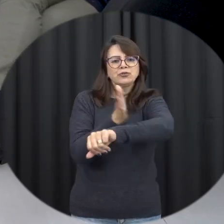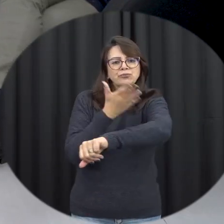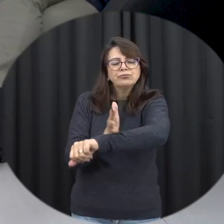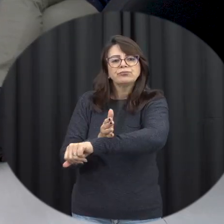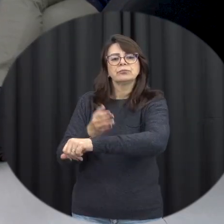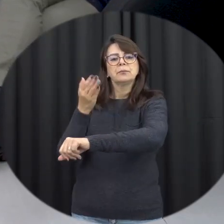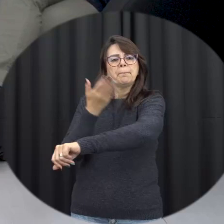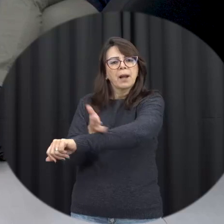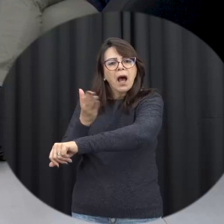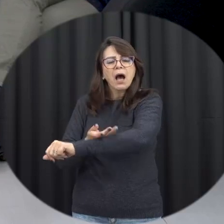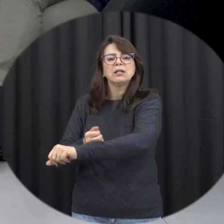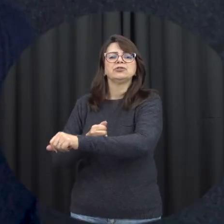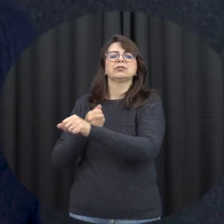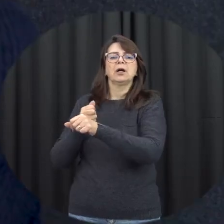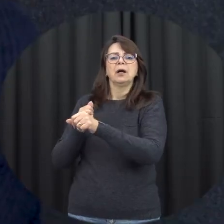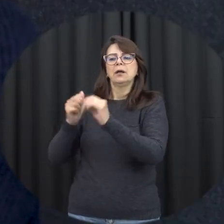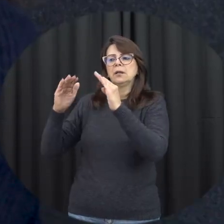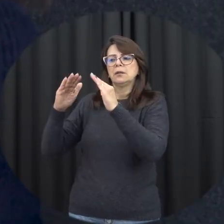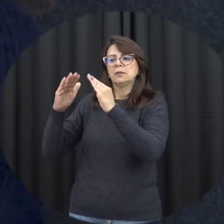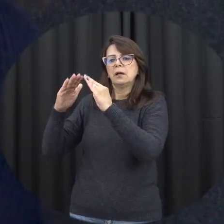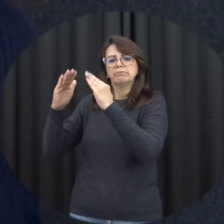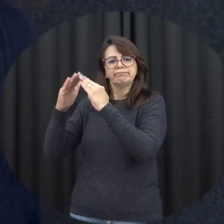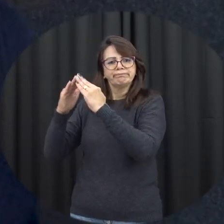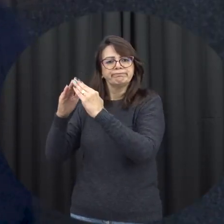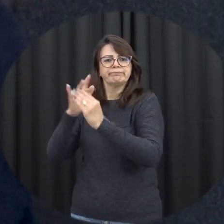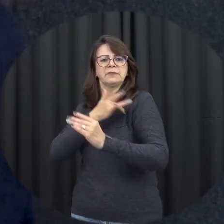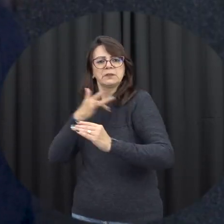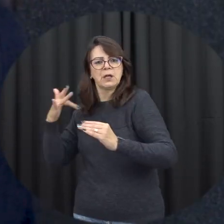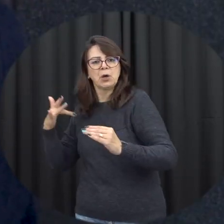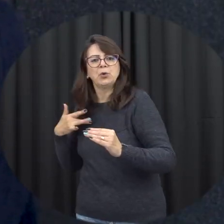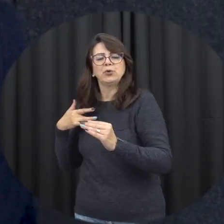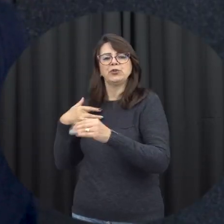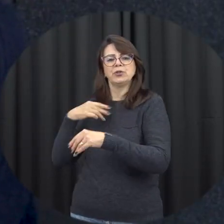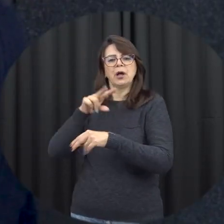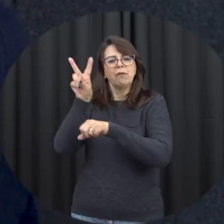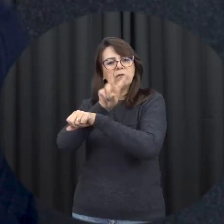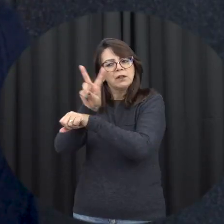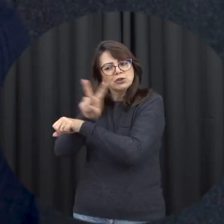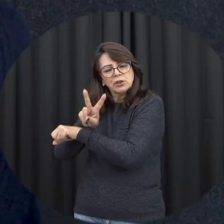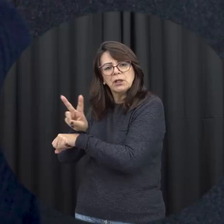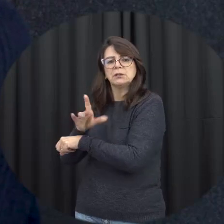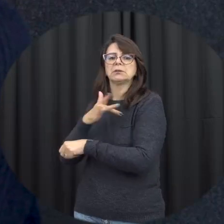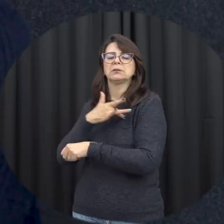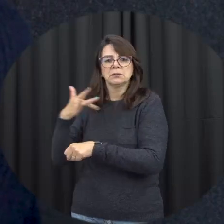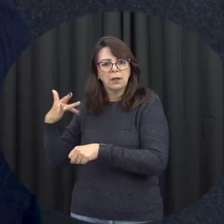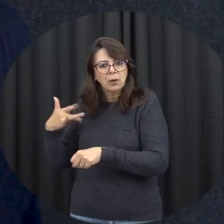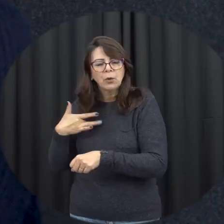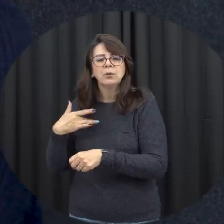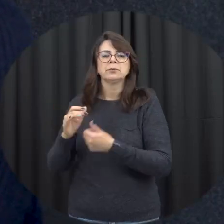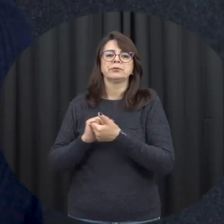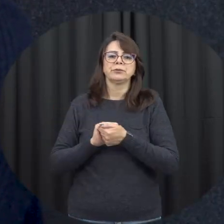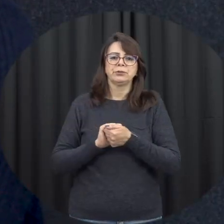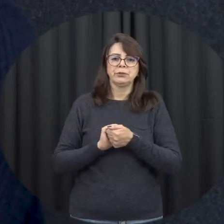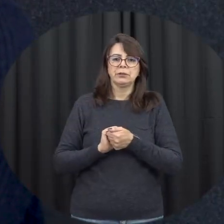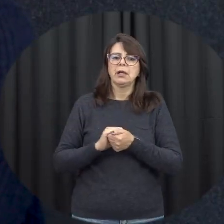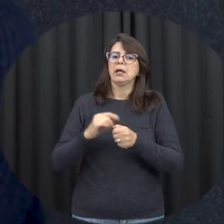de saúde, na secretaria de saúde, na vigilância epidemiológica. E como